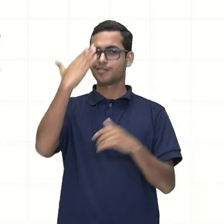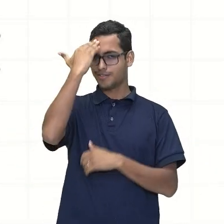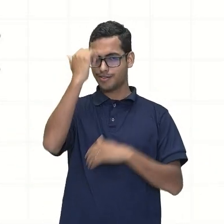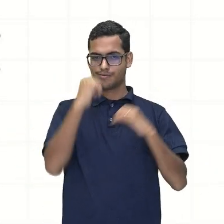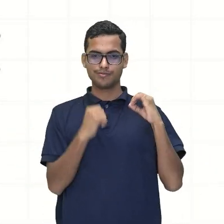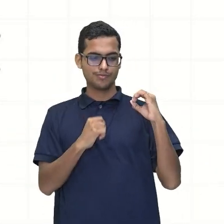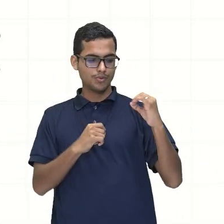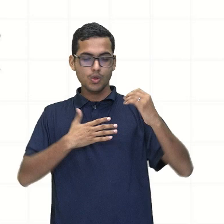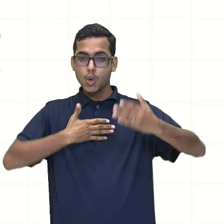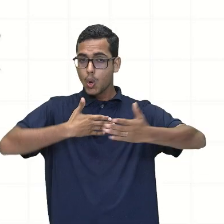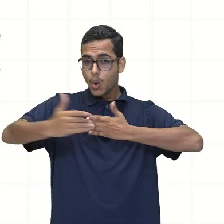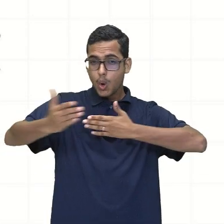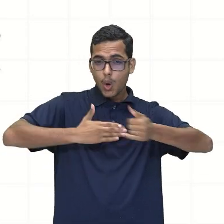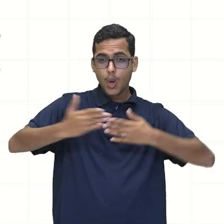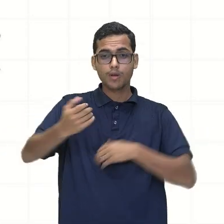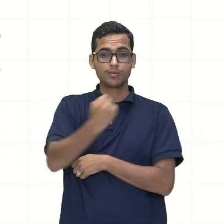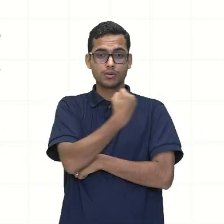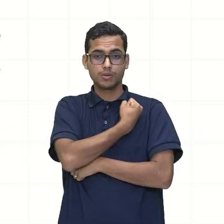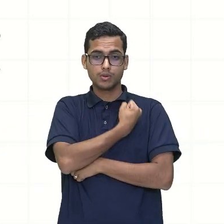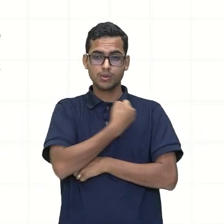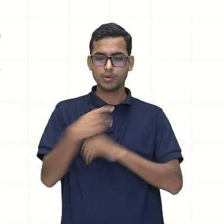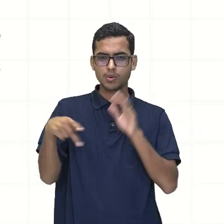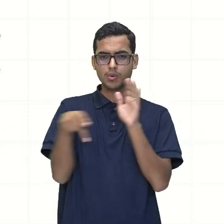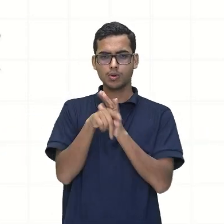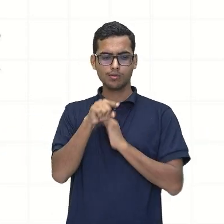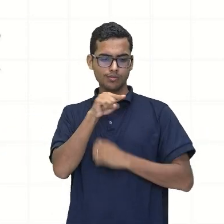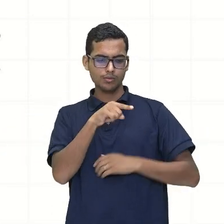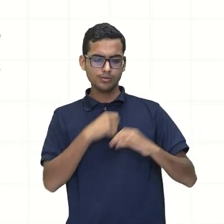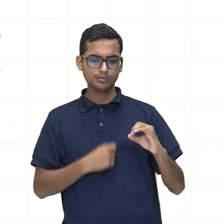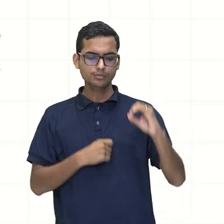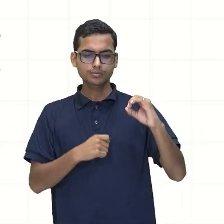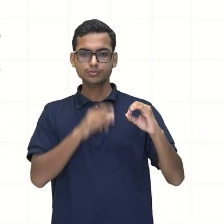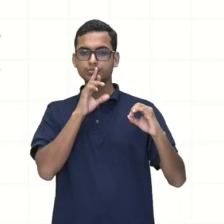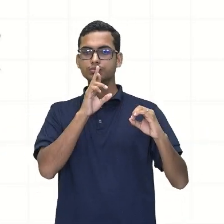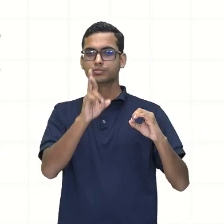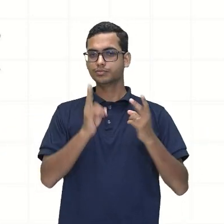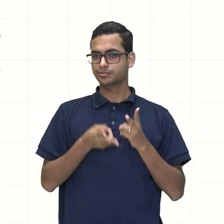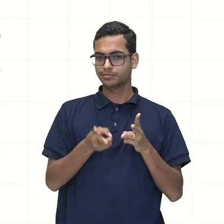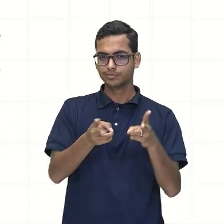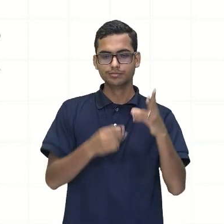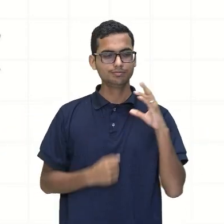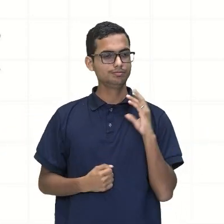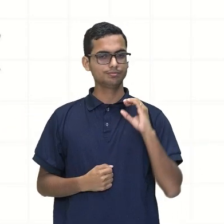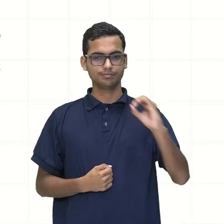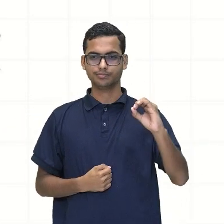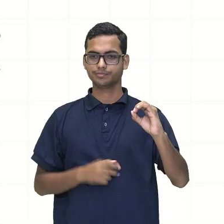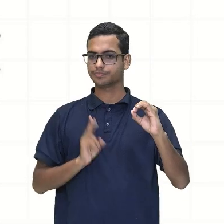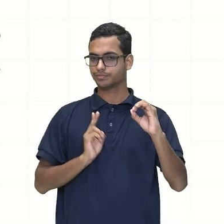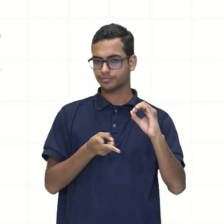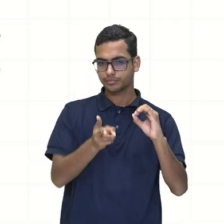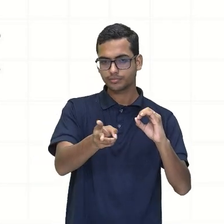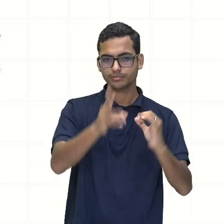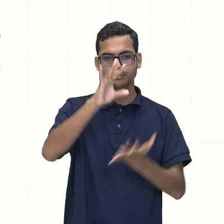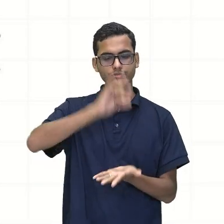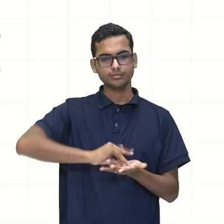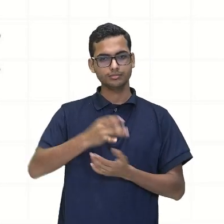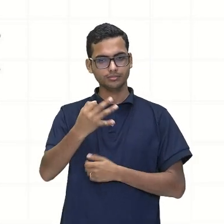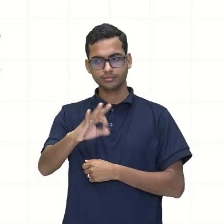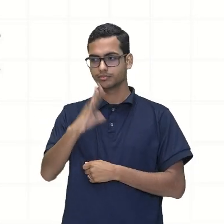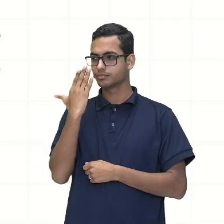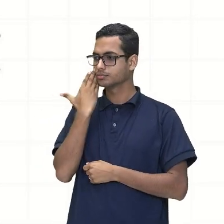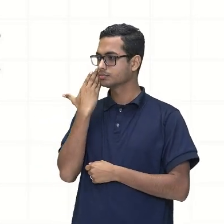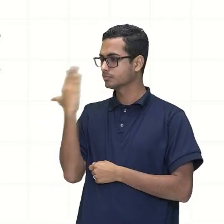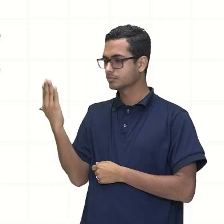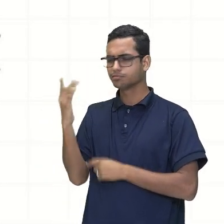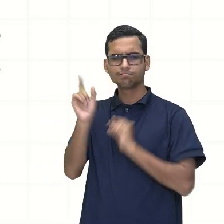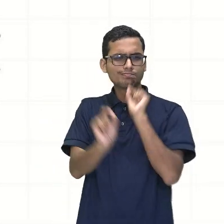que qualquer valor que a gente multiplica por 0, o resultado sempre vai dar 0. Então, o que